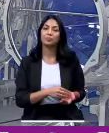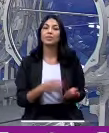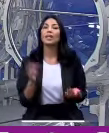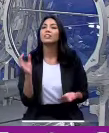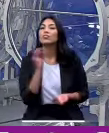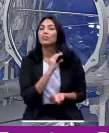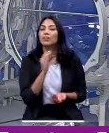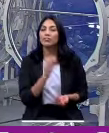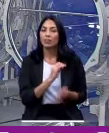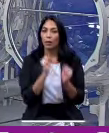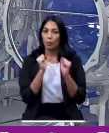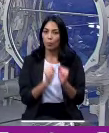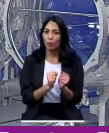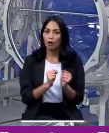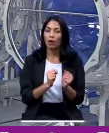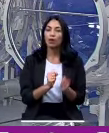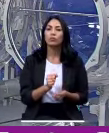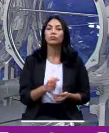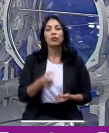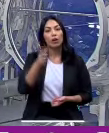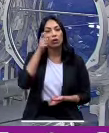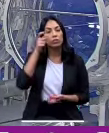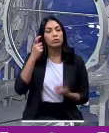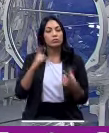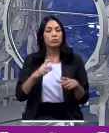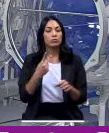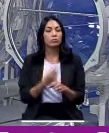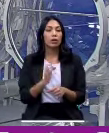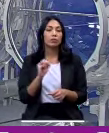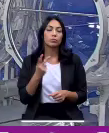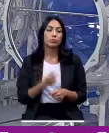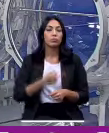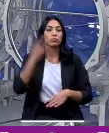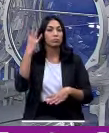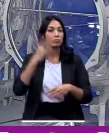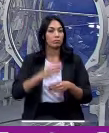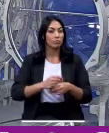você poderá saber de onde são as apostas vencedoras ou se o prêmio está acumulado,